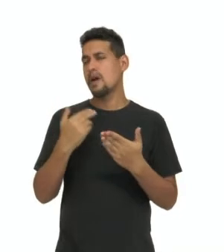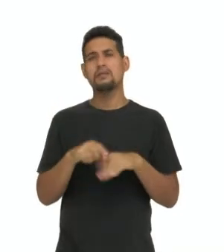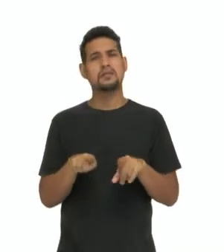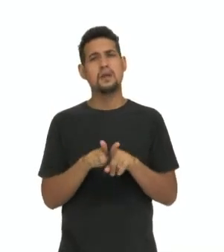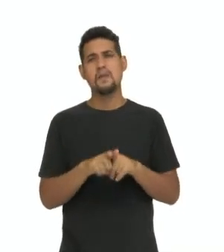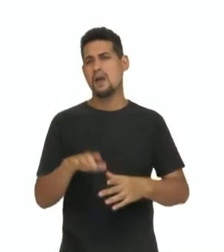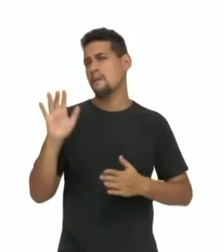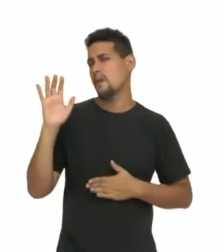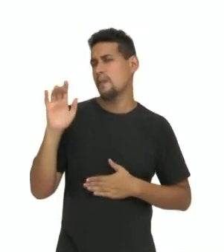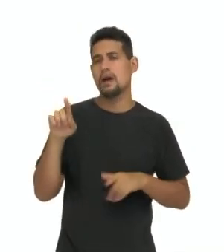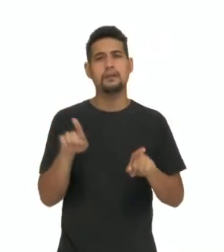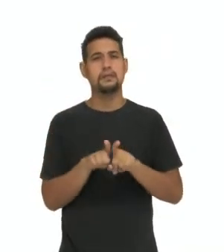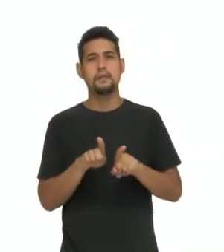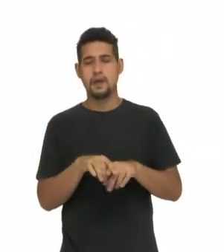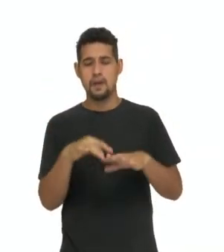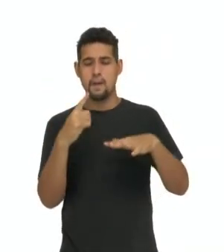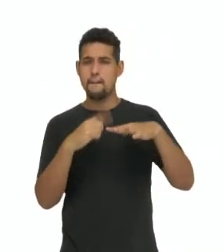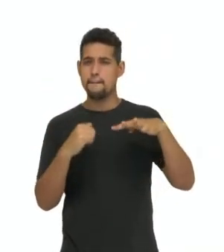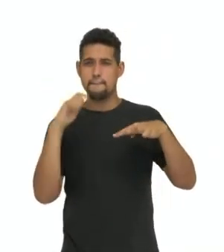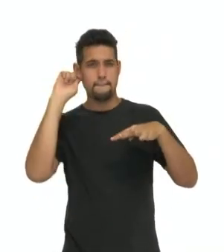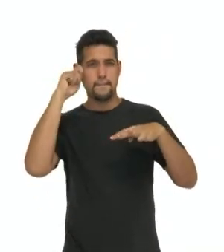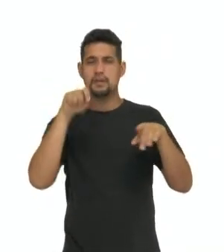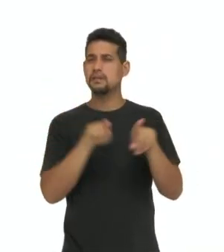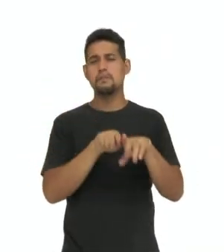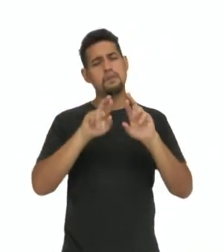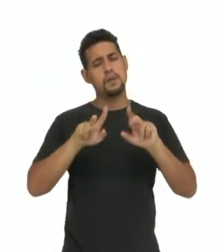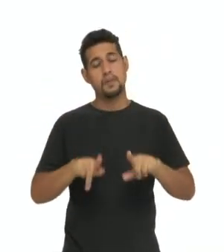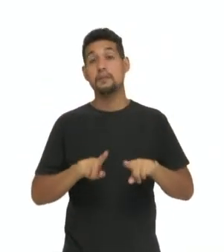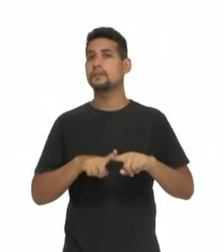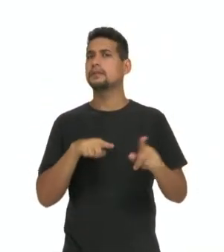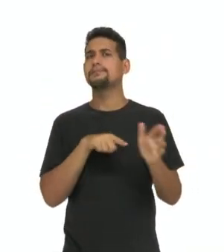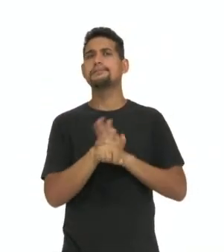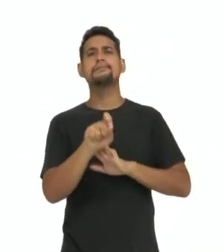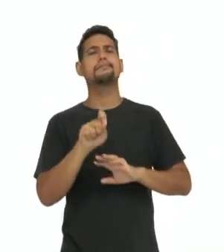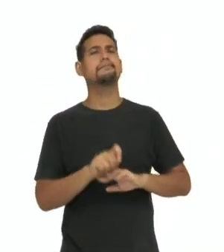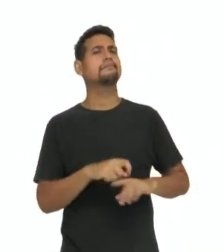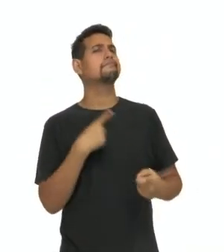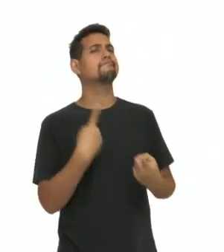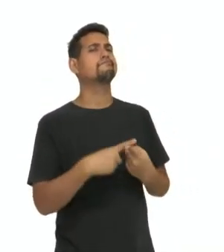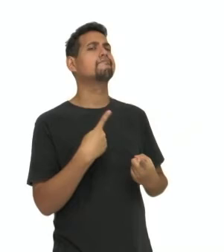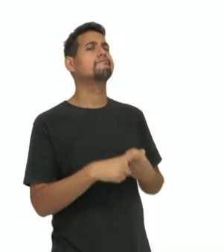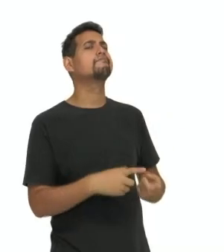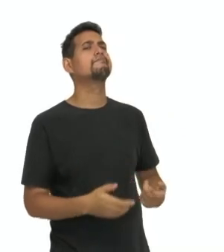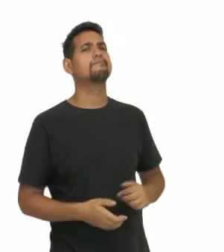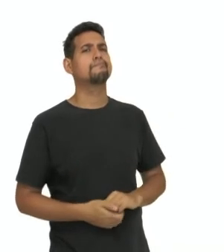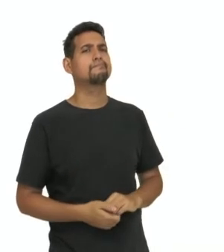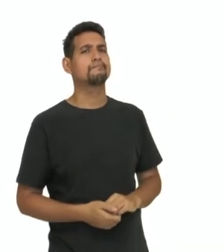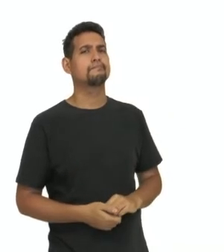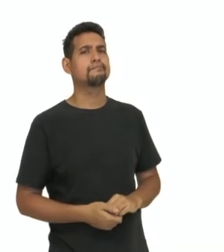rebeldes, góticos, etc. A pergunta que fica é: por quê?